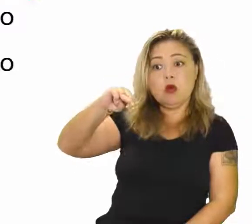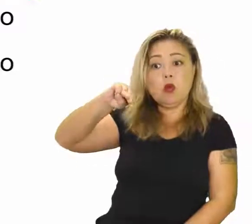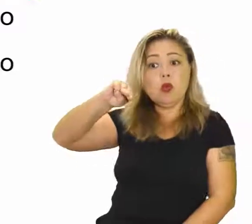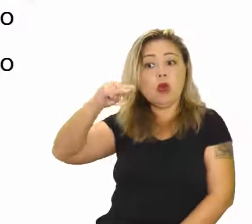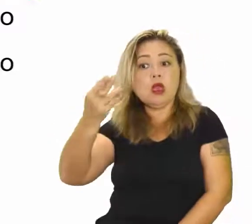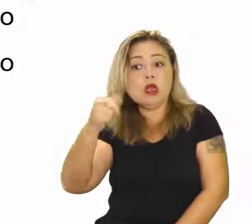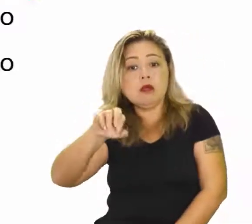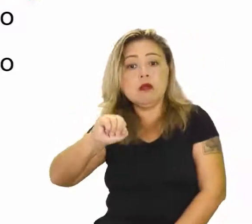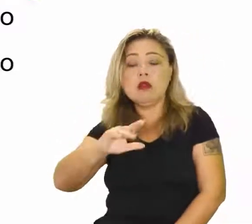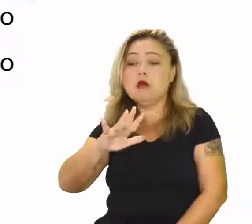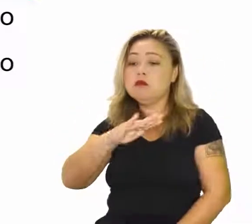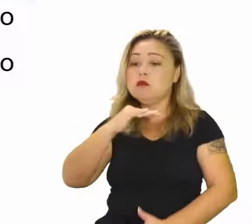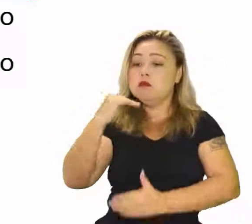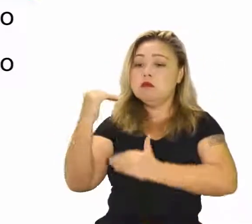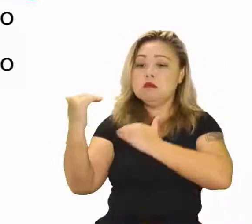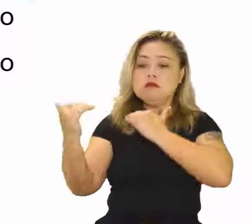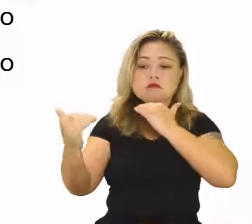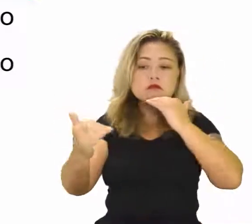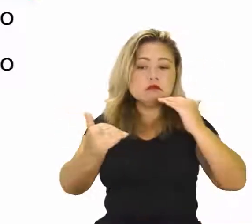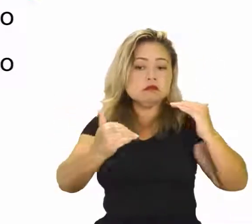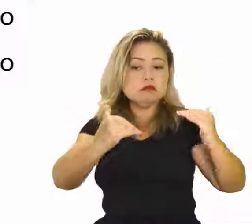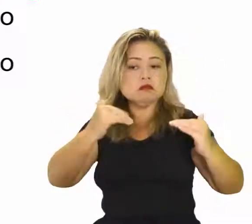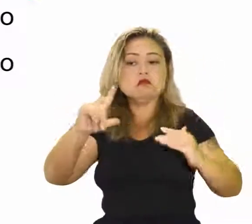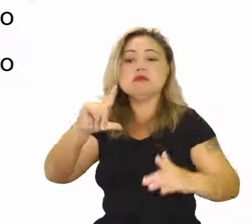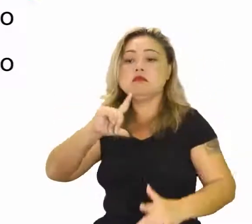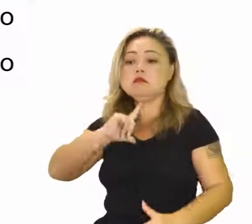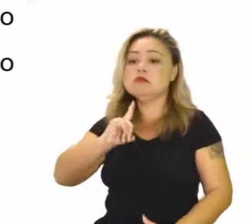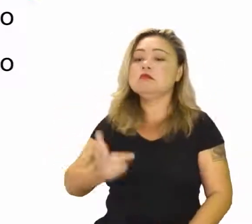mortos. 50 milhões de mortos.